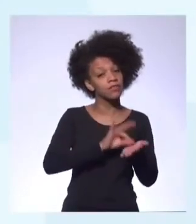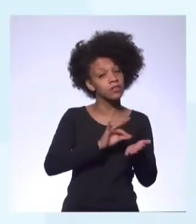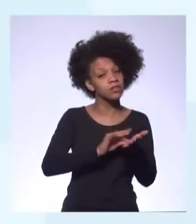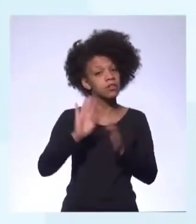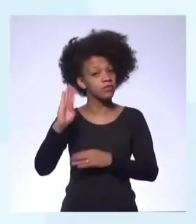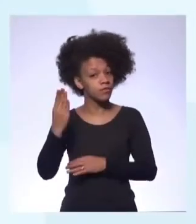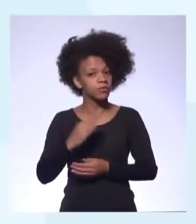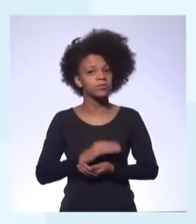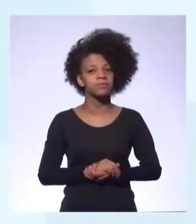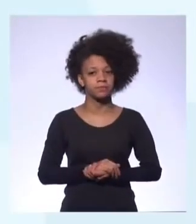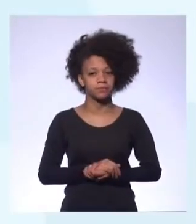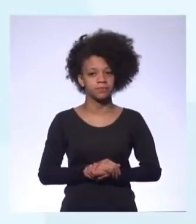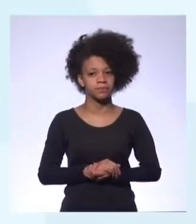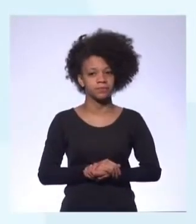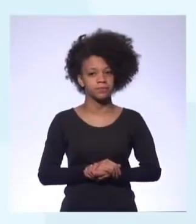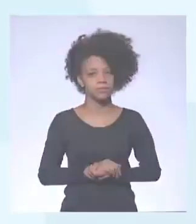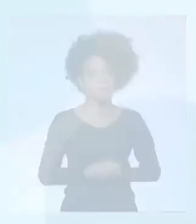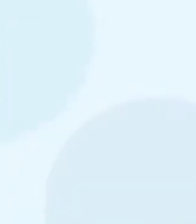falso? Vamos lá.